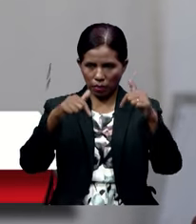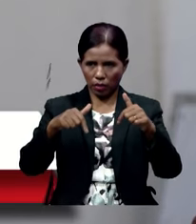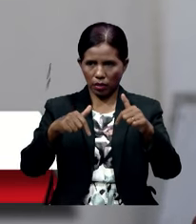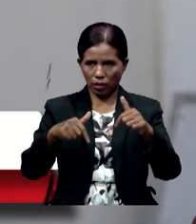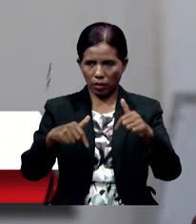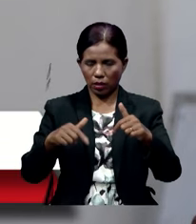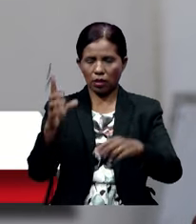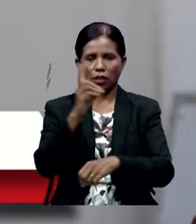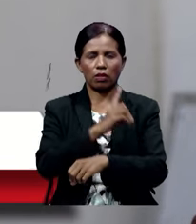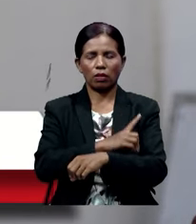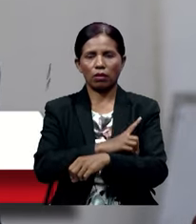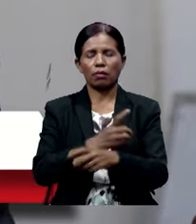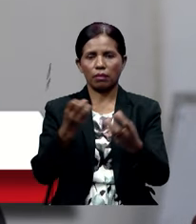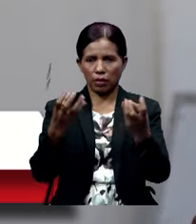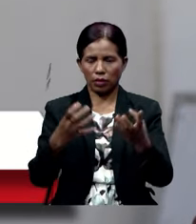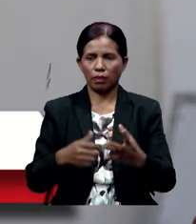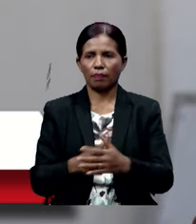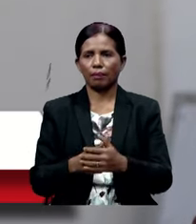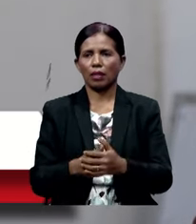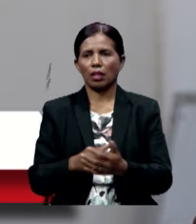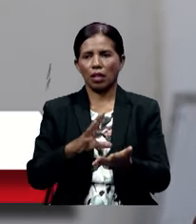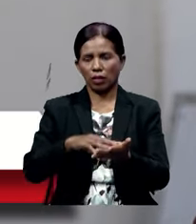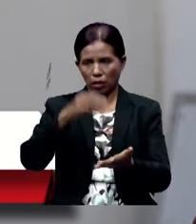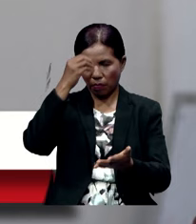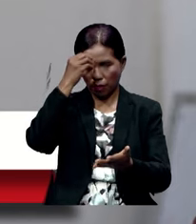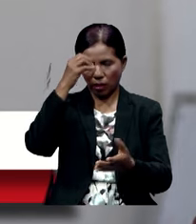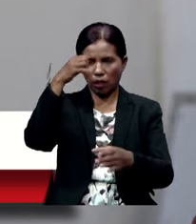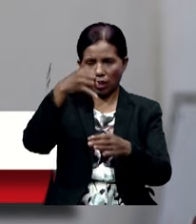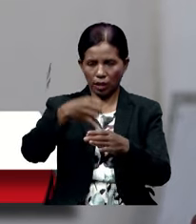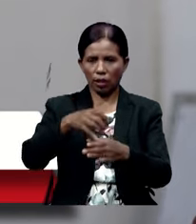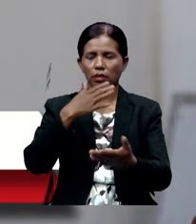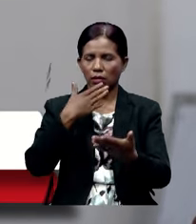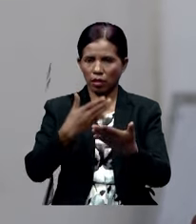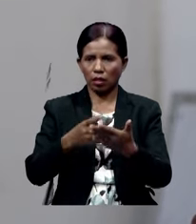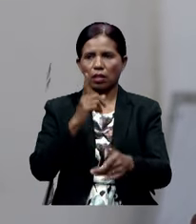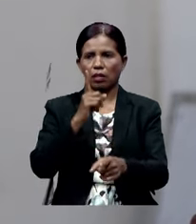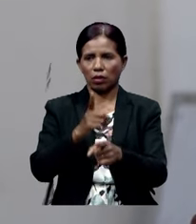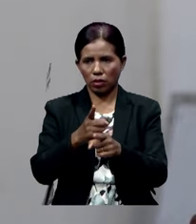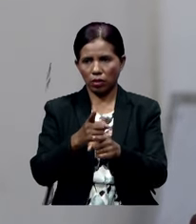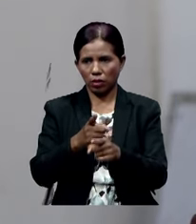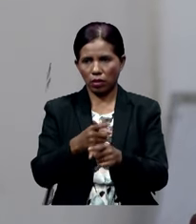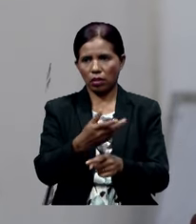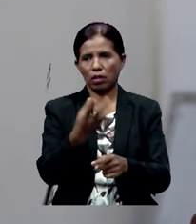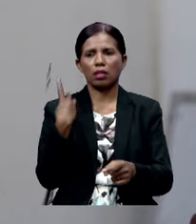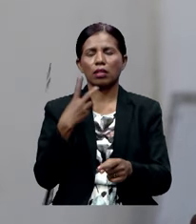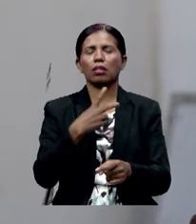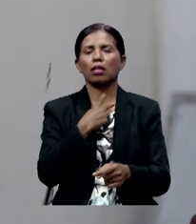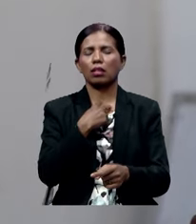durante loro hira que lelaram, a tua aprende haklean dia que utang, e tanya lian